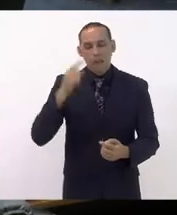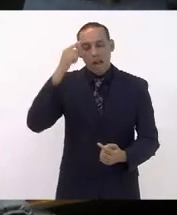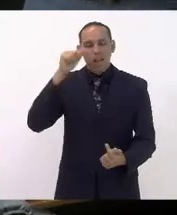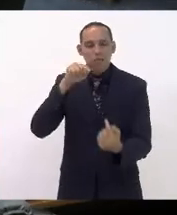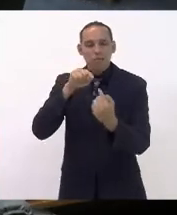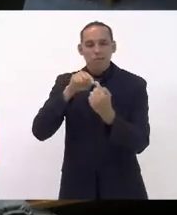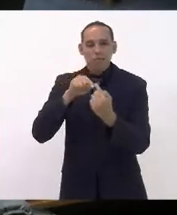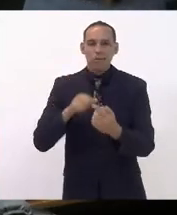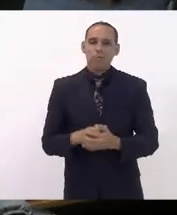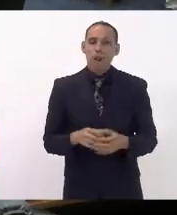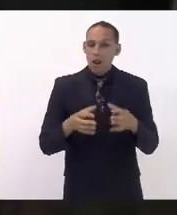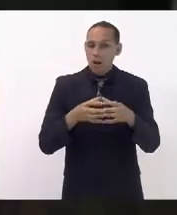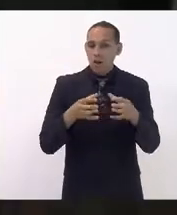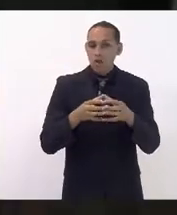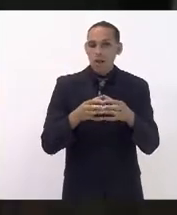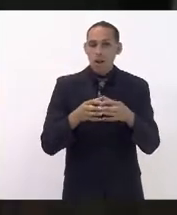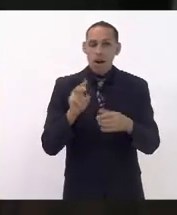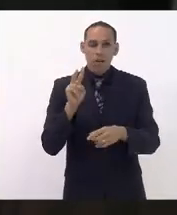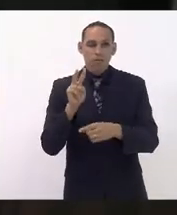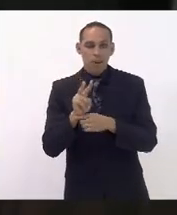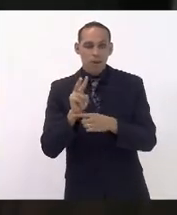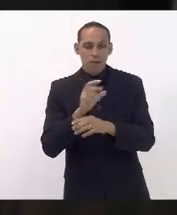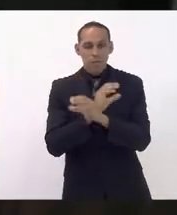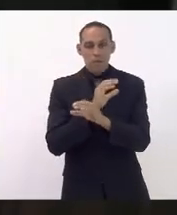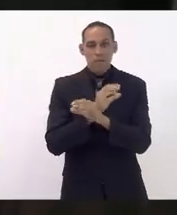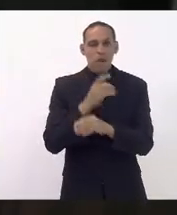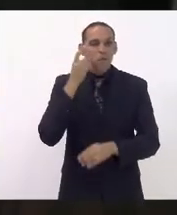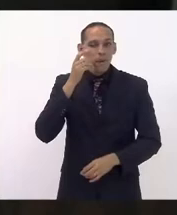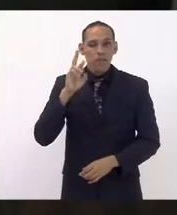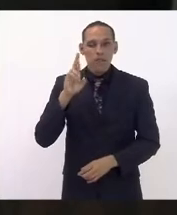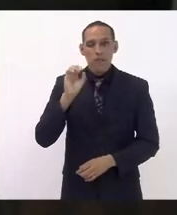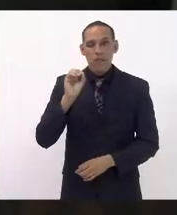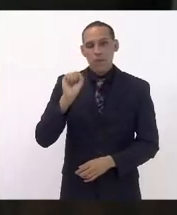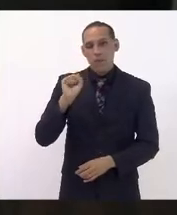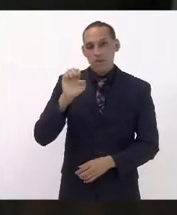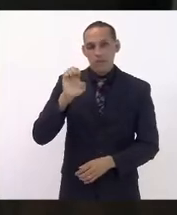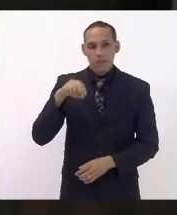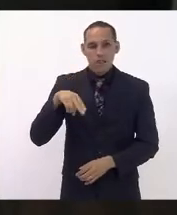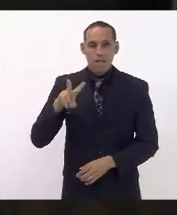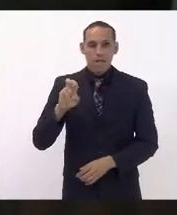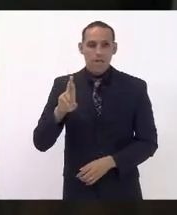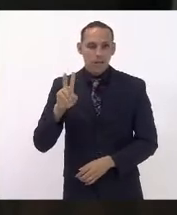Favorável. Pela Comissão de Defesa Civil, deputado Rosenberg Reis.